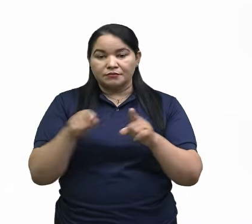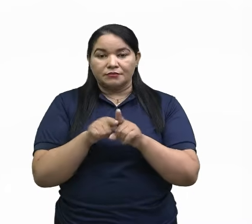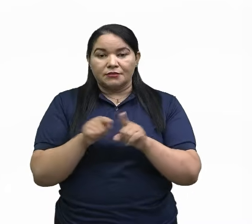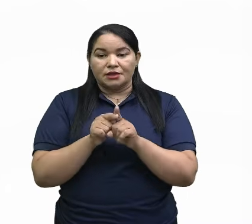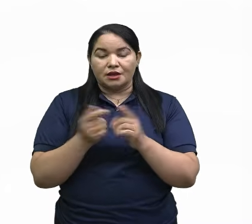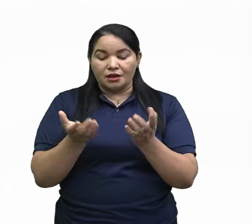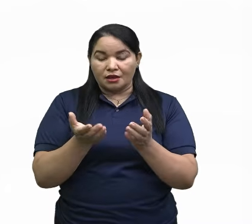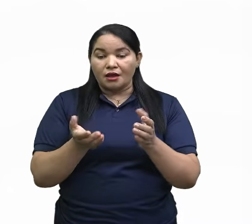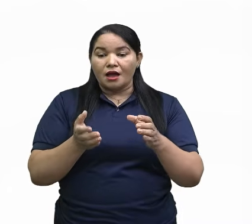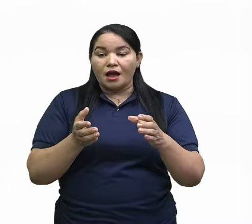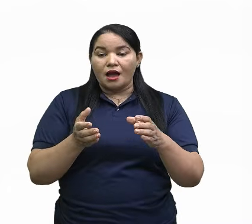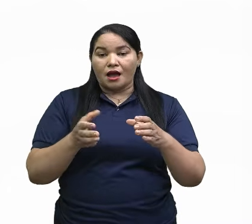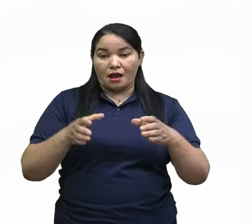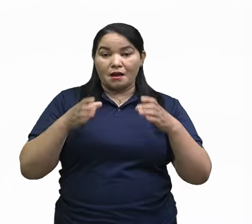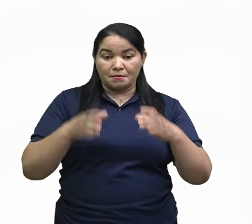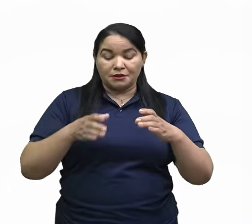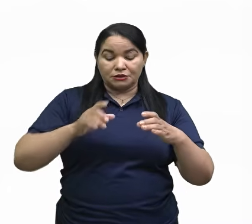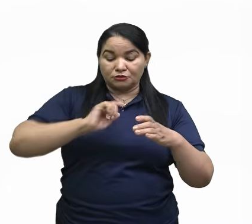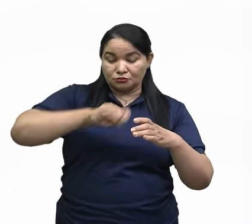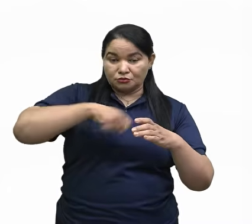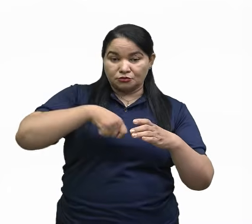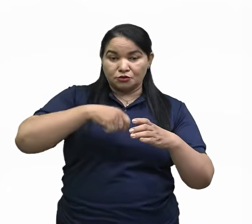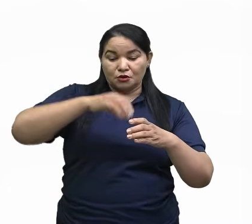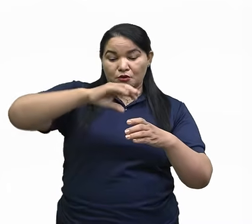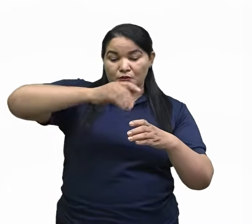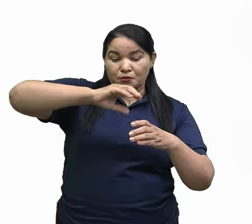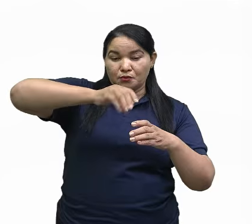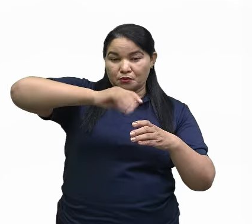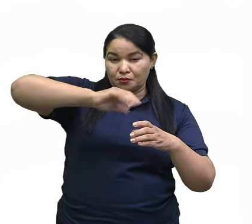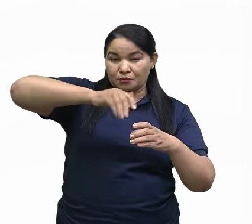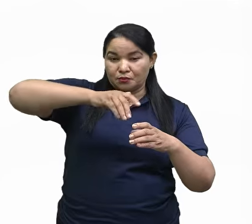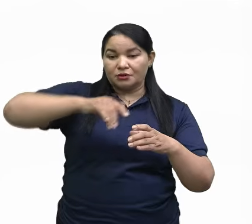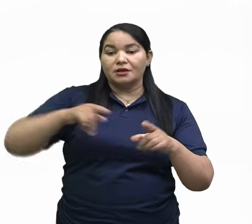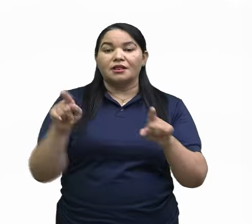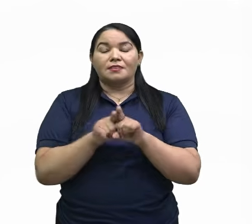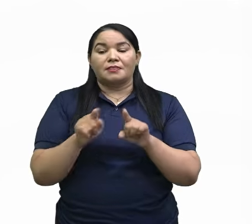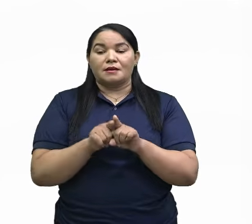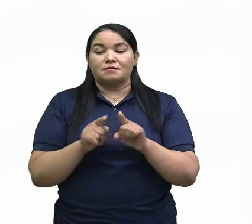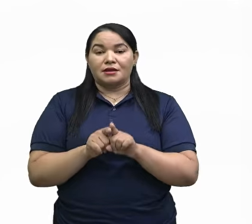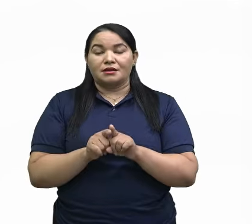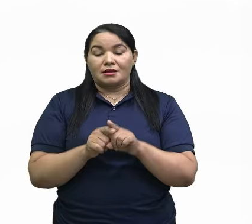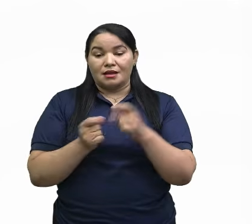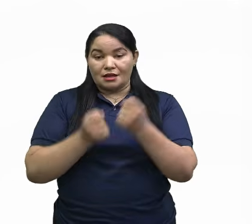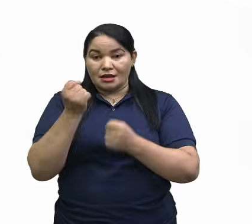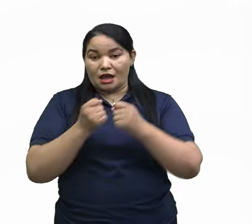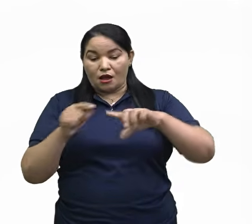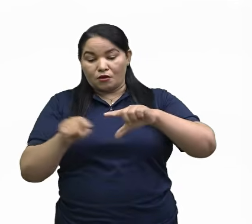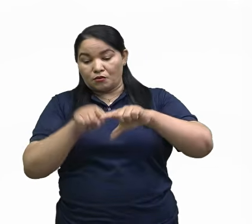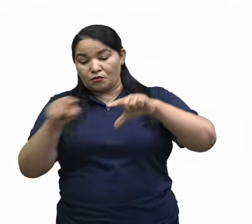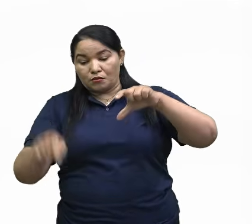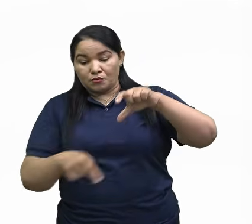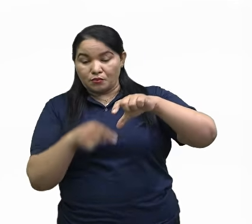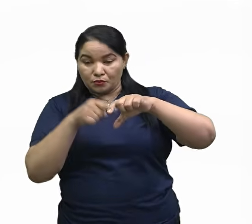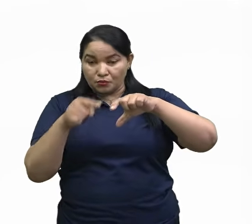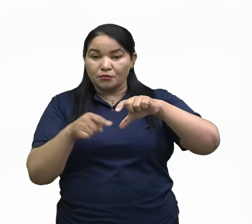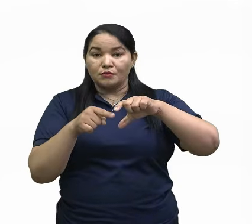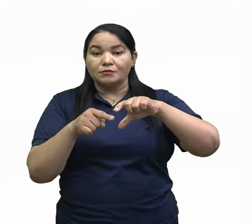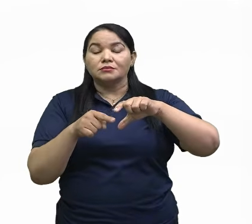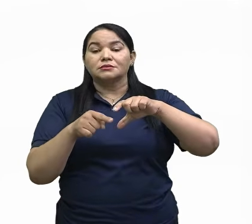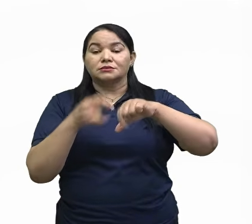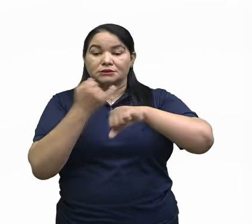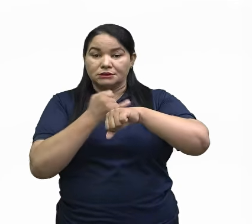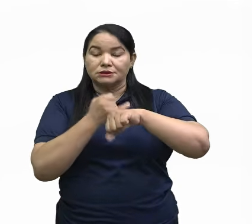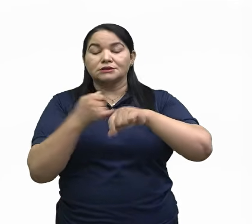Panelas de pressão, rodas de veículos, né? Aquelas rodas calotas, né? De magnésio também são